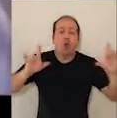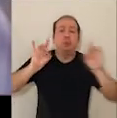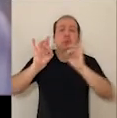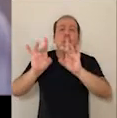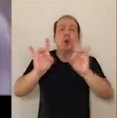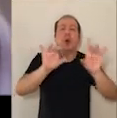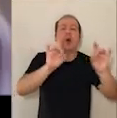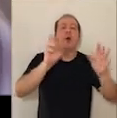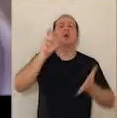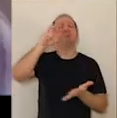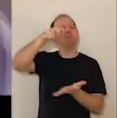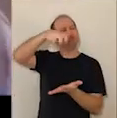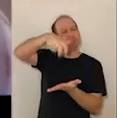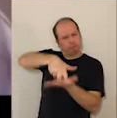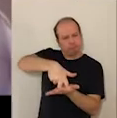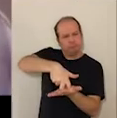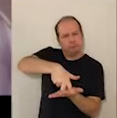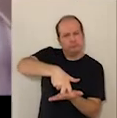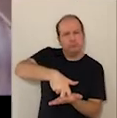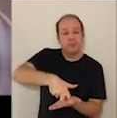objetos preciosos, e se ajoelha.